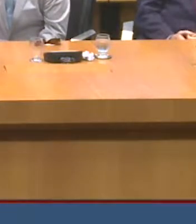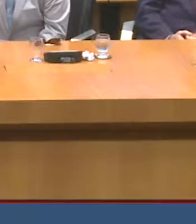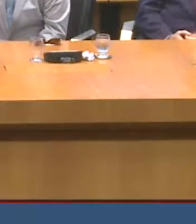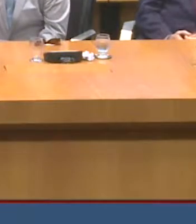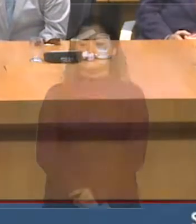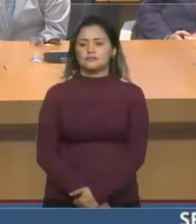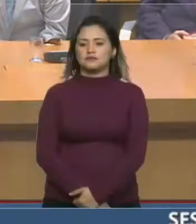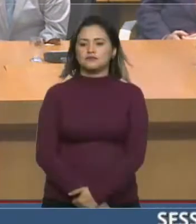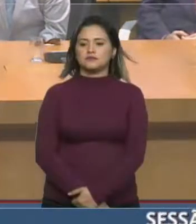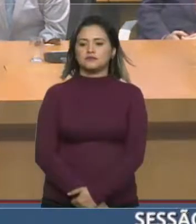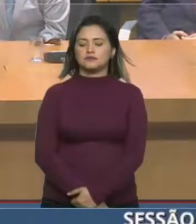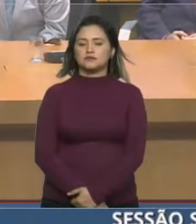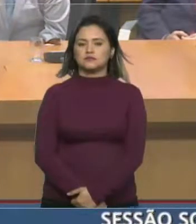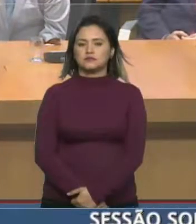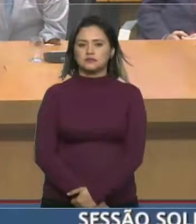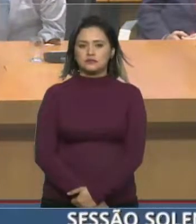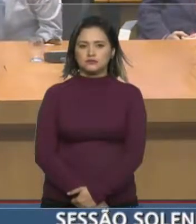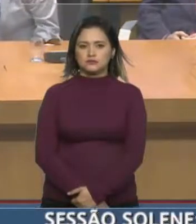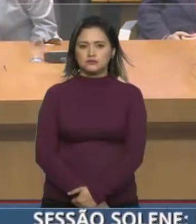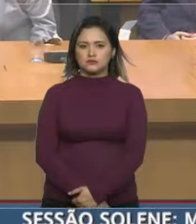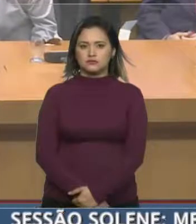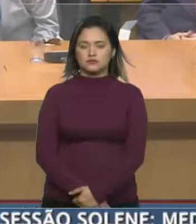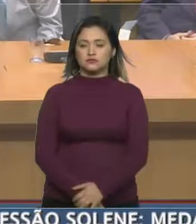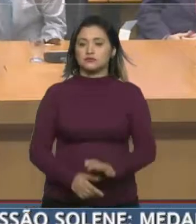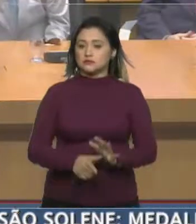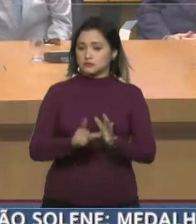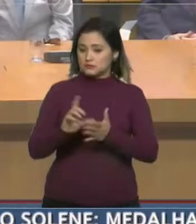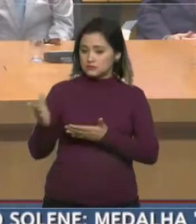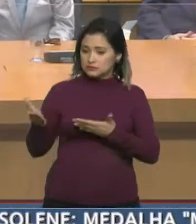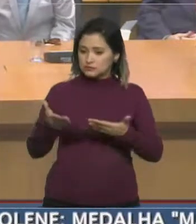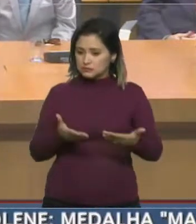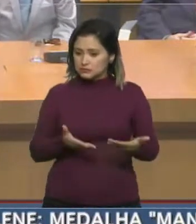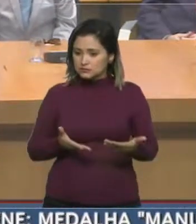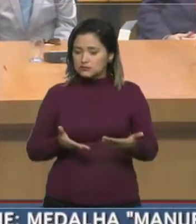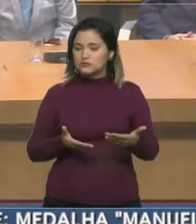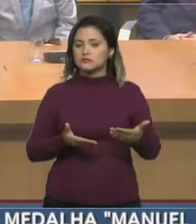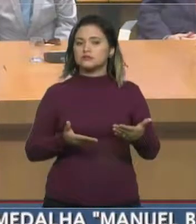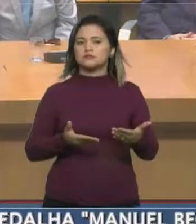Senhoras e senhores, antes de passar a palavra ao homenageado,